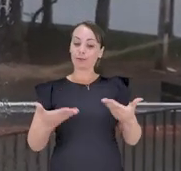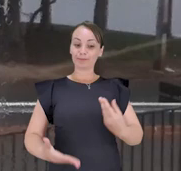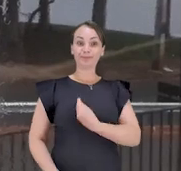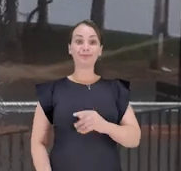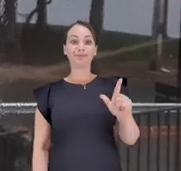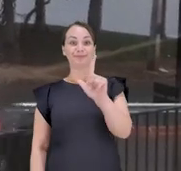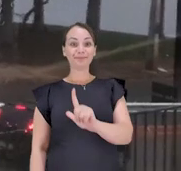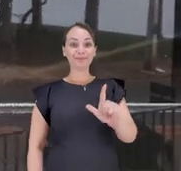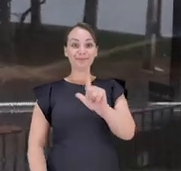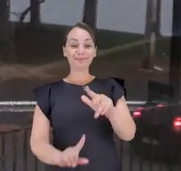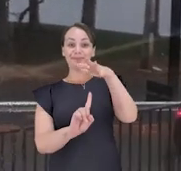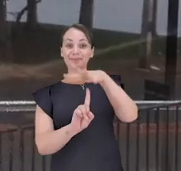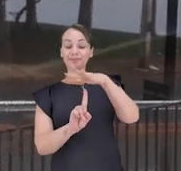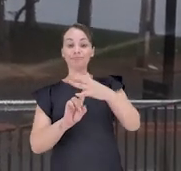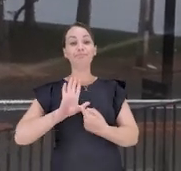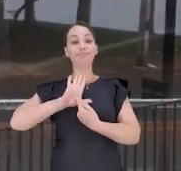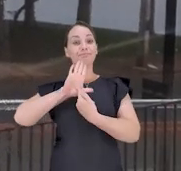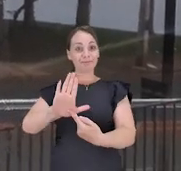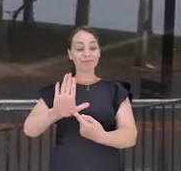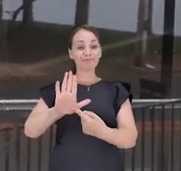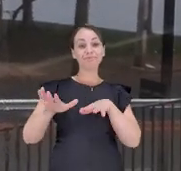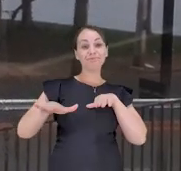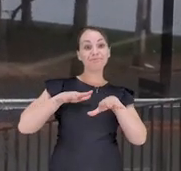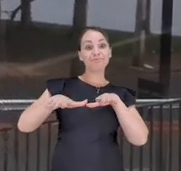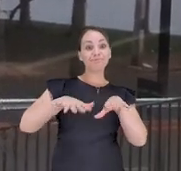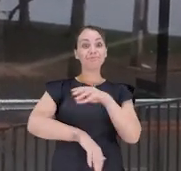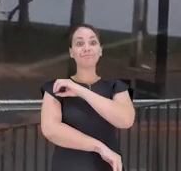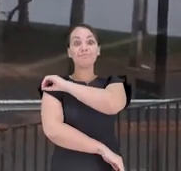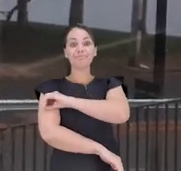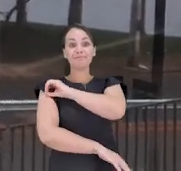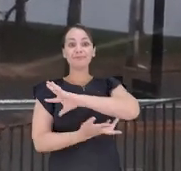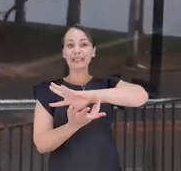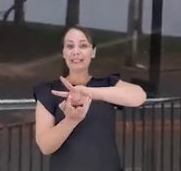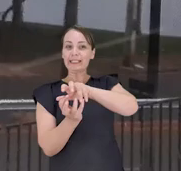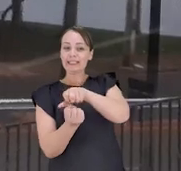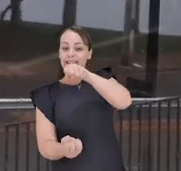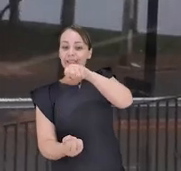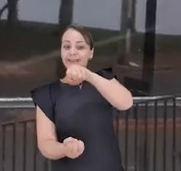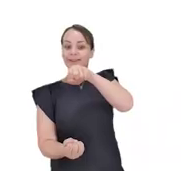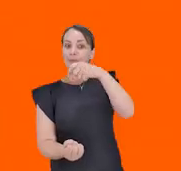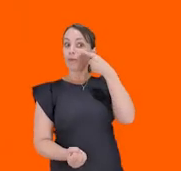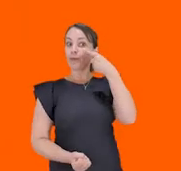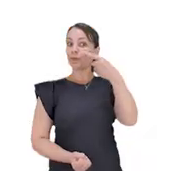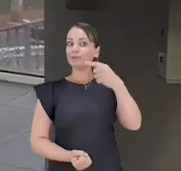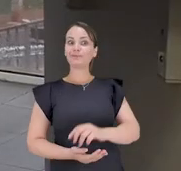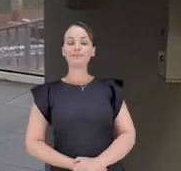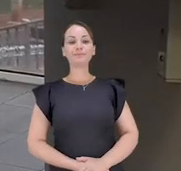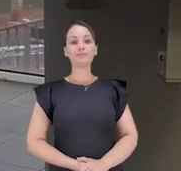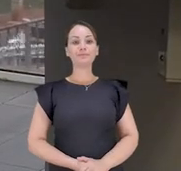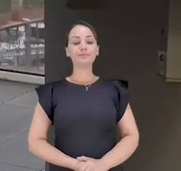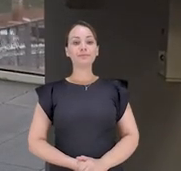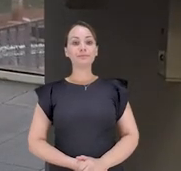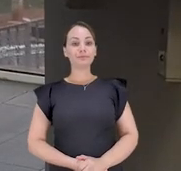no Paraná, para mostrar para vocês uma oficina maker de slime. Acompanhe comigo aí. Roda!